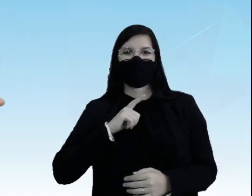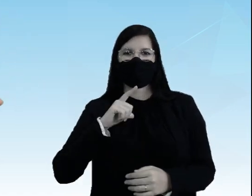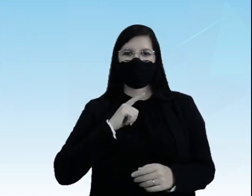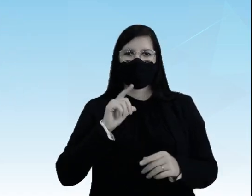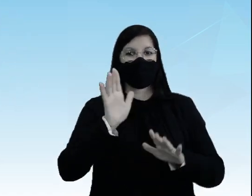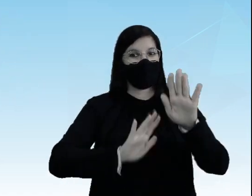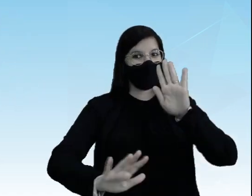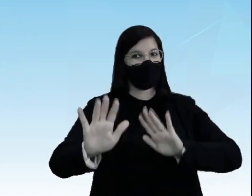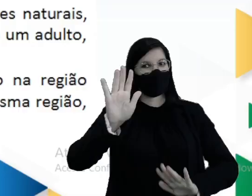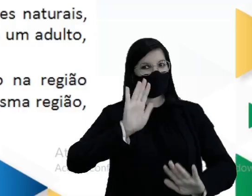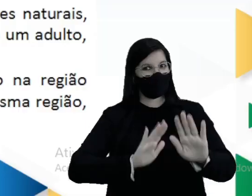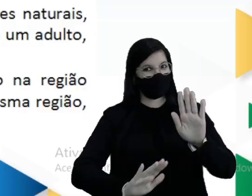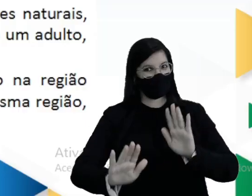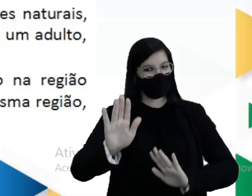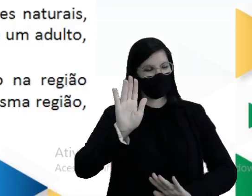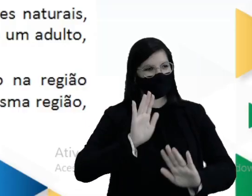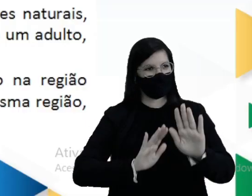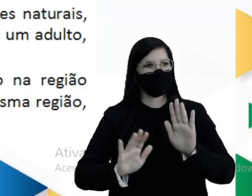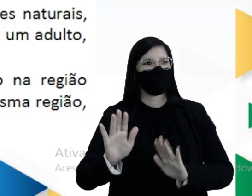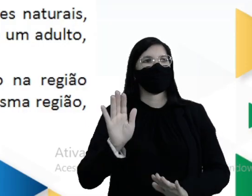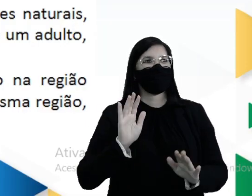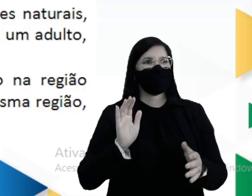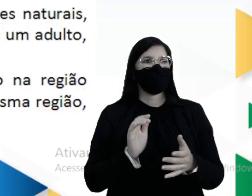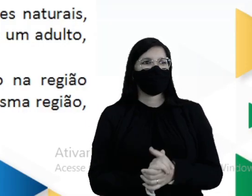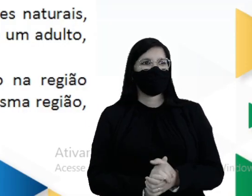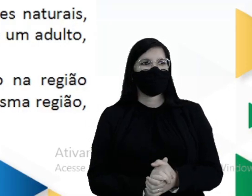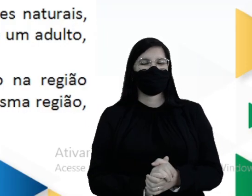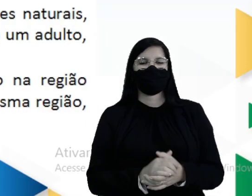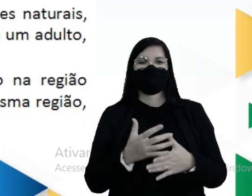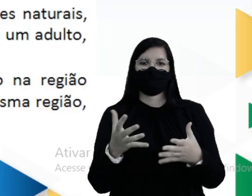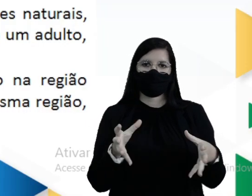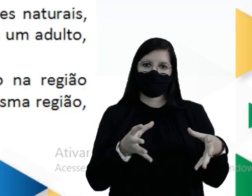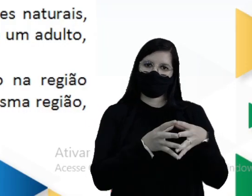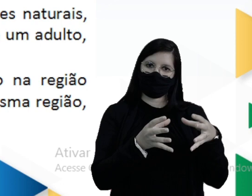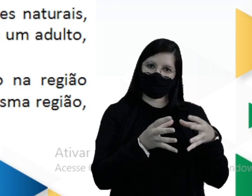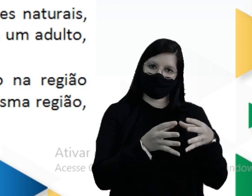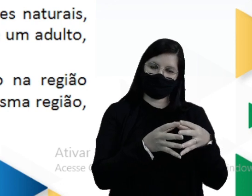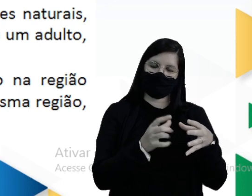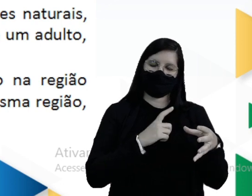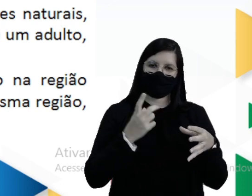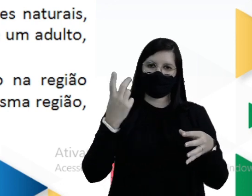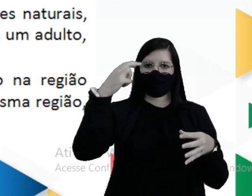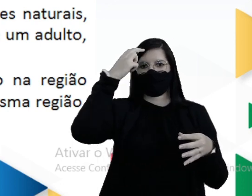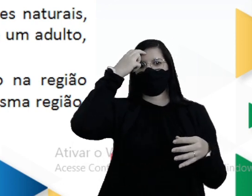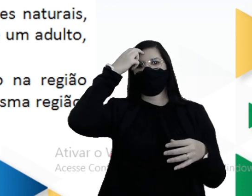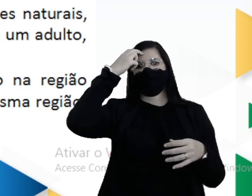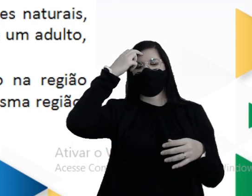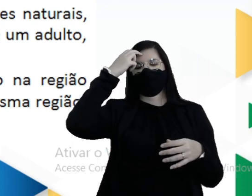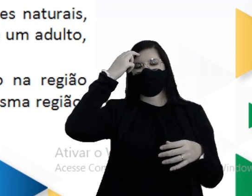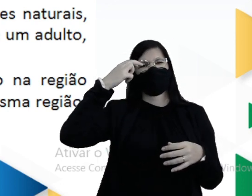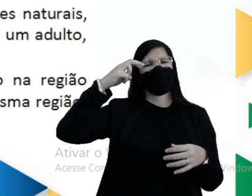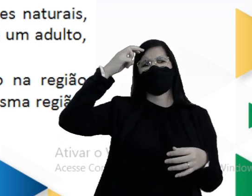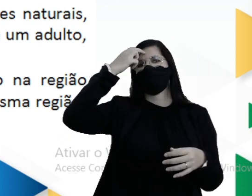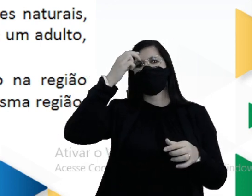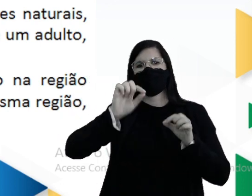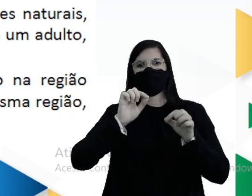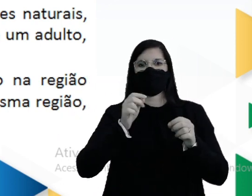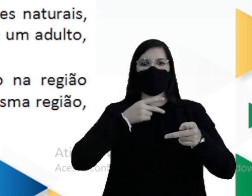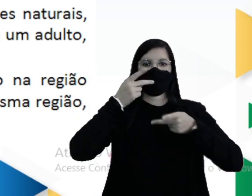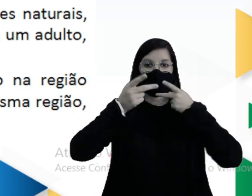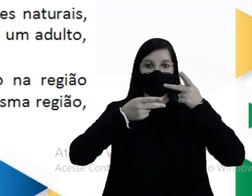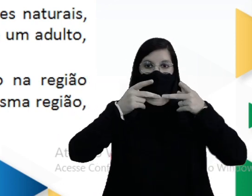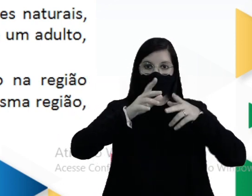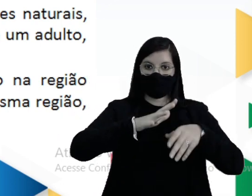tomar cuidado. Olhando na tela, nós temos o nosso grupo, fatores culturais. Quer dizer isso? Se eu falo para